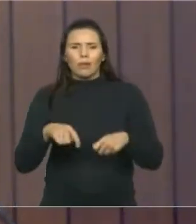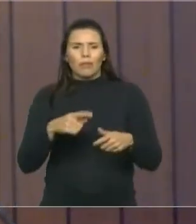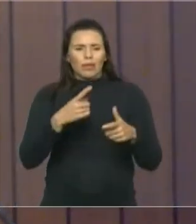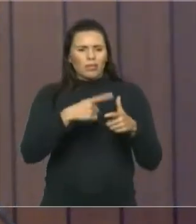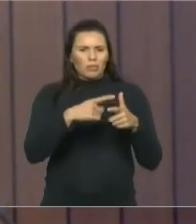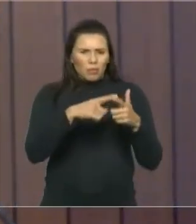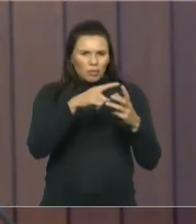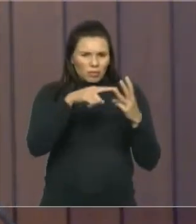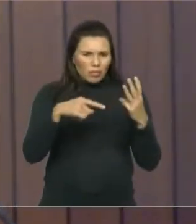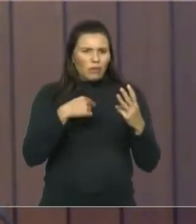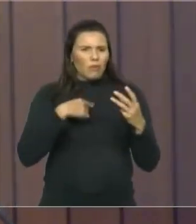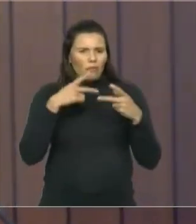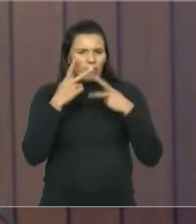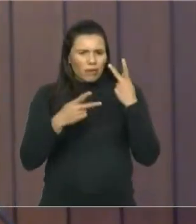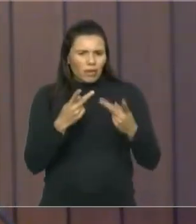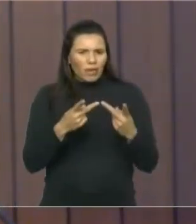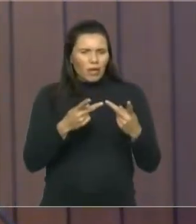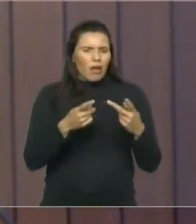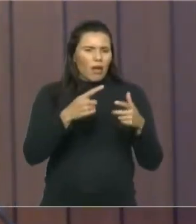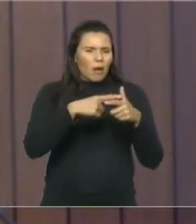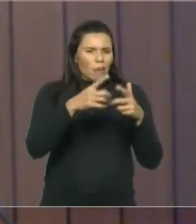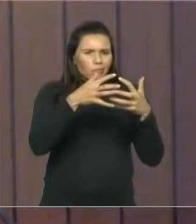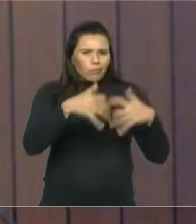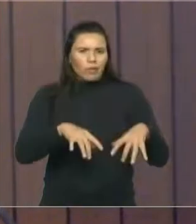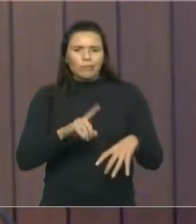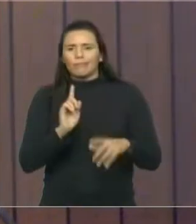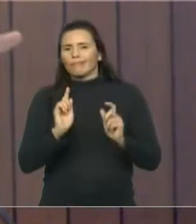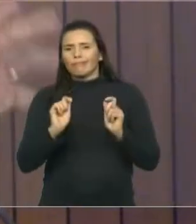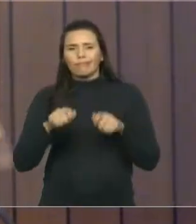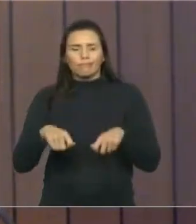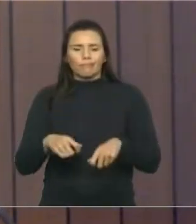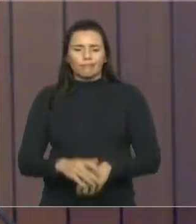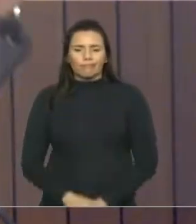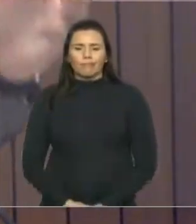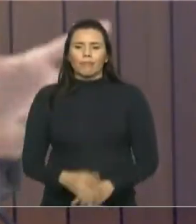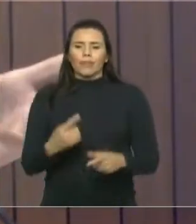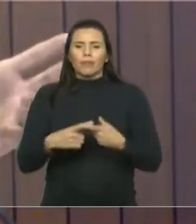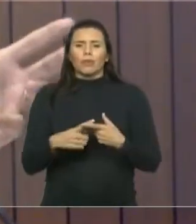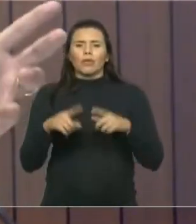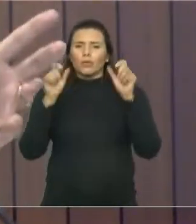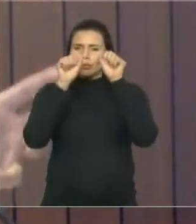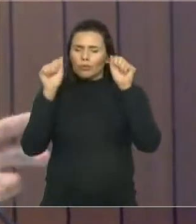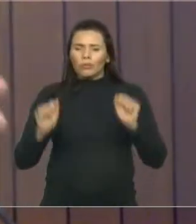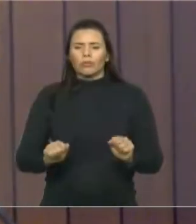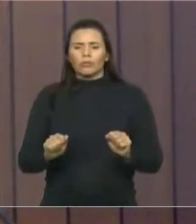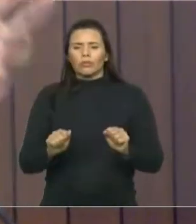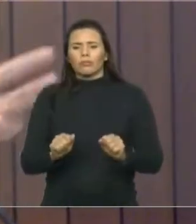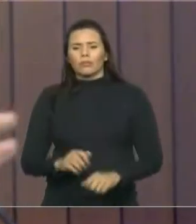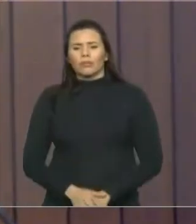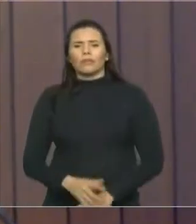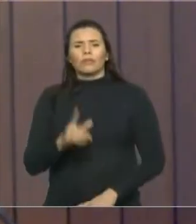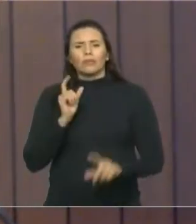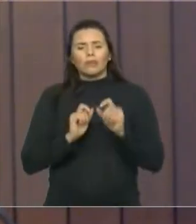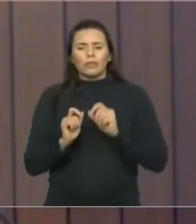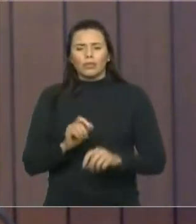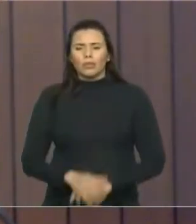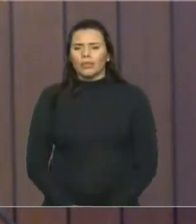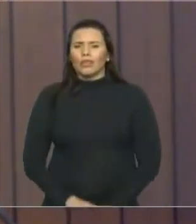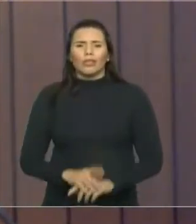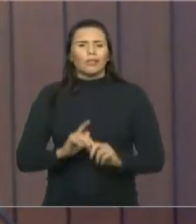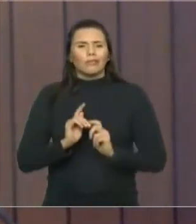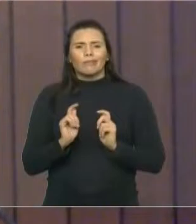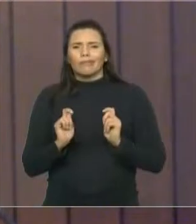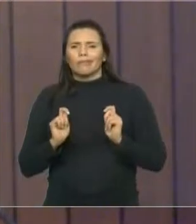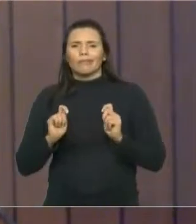solução apontada pelo sistema. O sistema ele é sempre reativo, ele não dá conta de solucionar